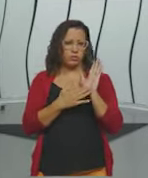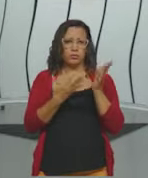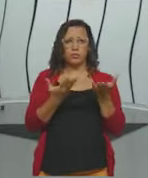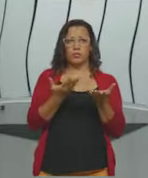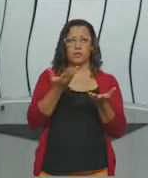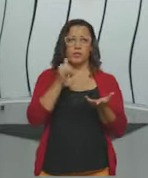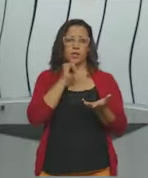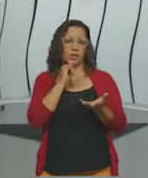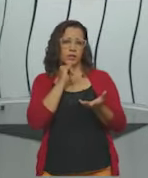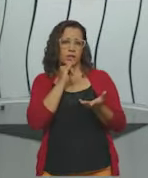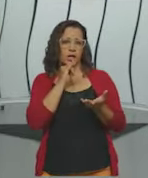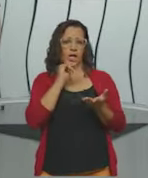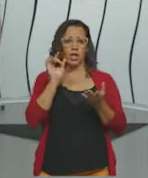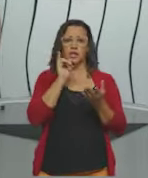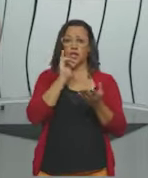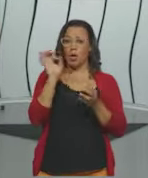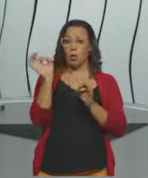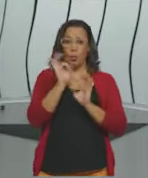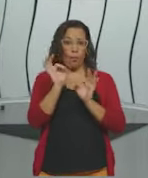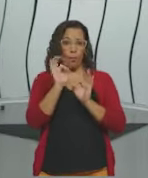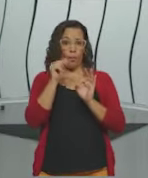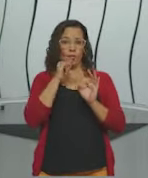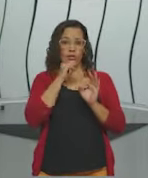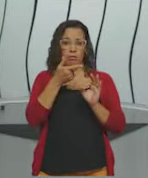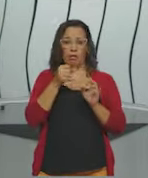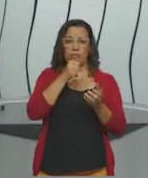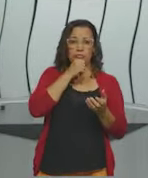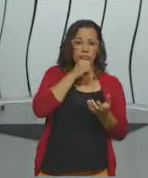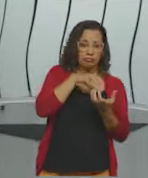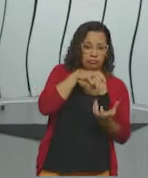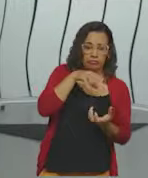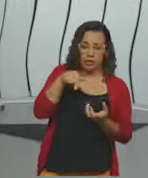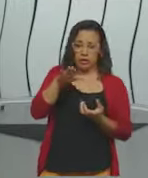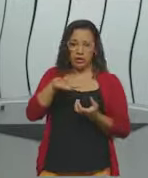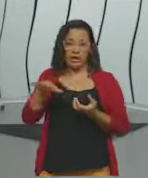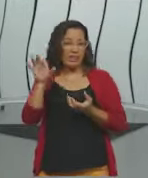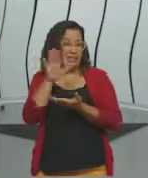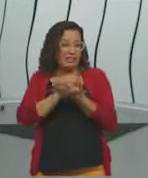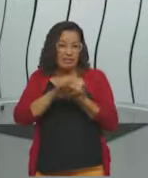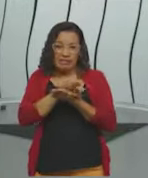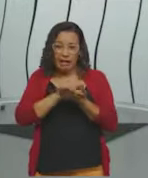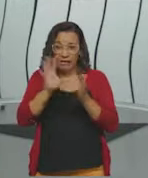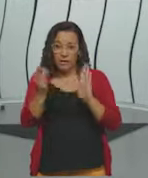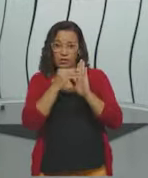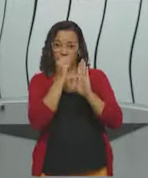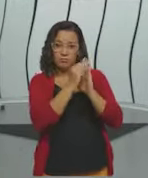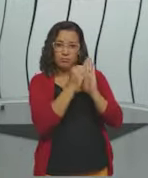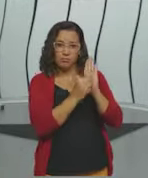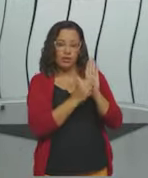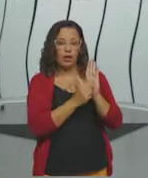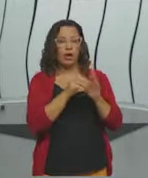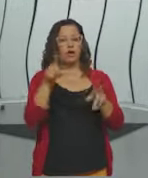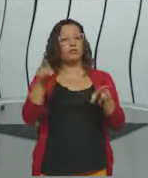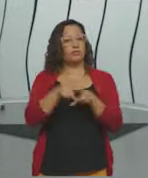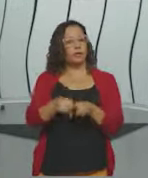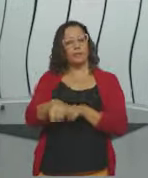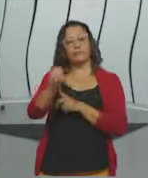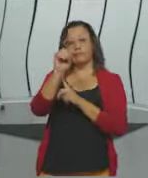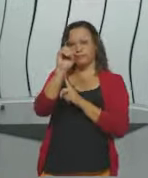não se relaciona sequer ao assunto do texto, ao assunto que é proposto, você também zera,